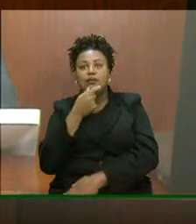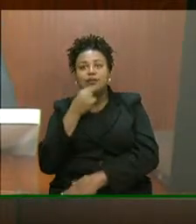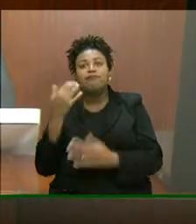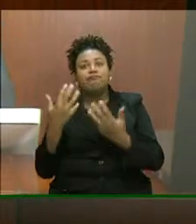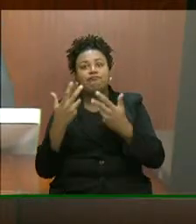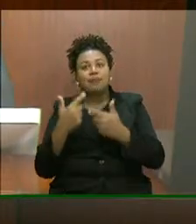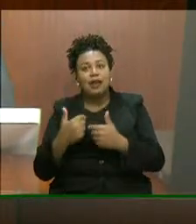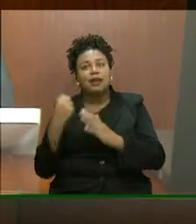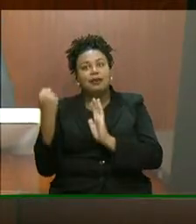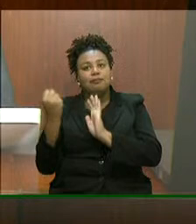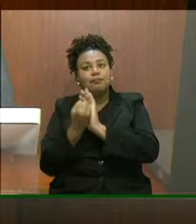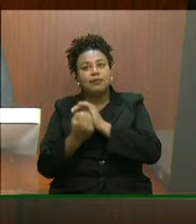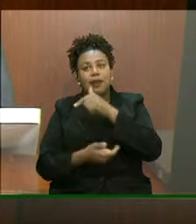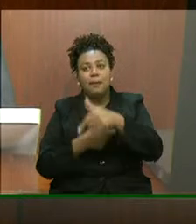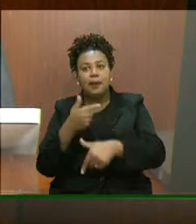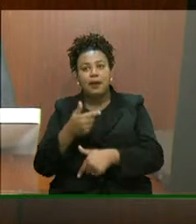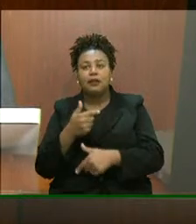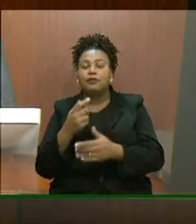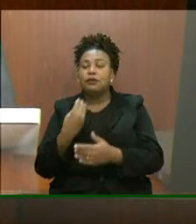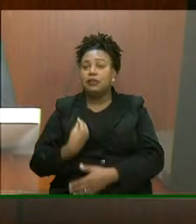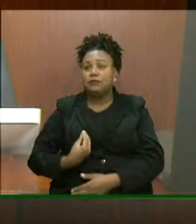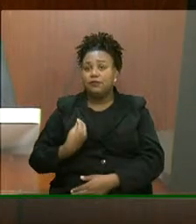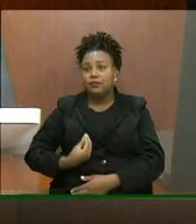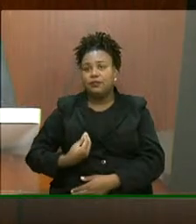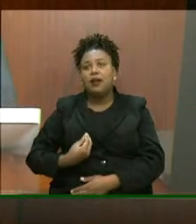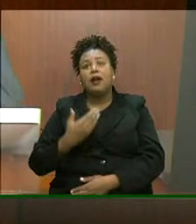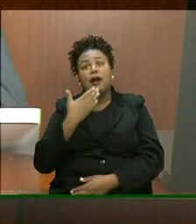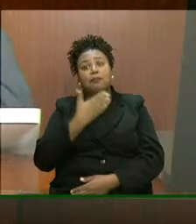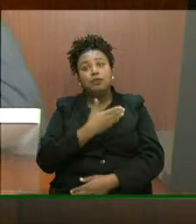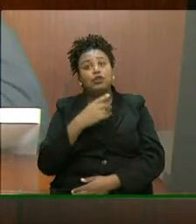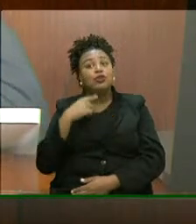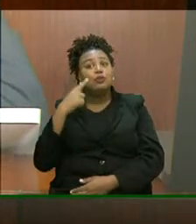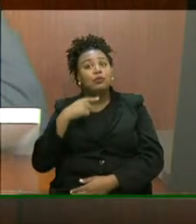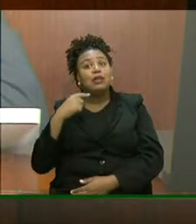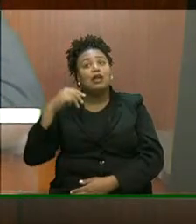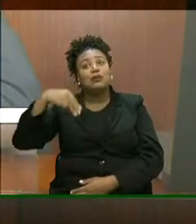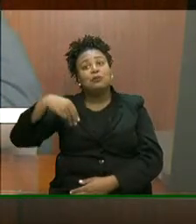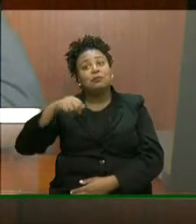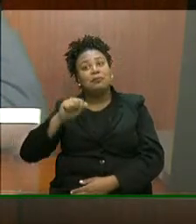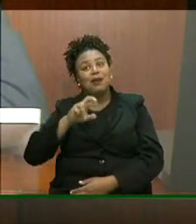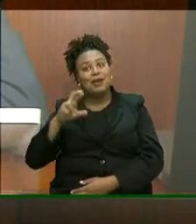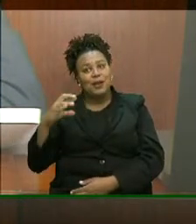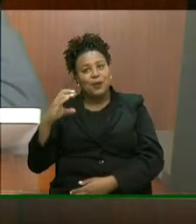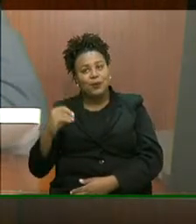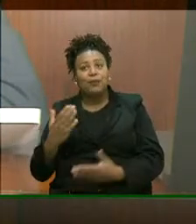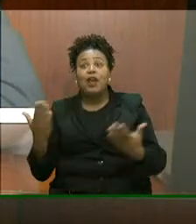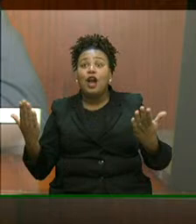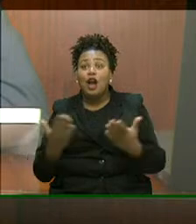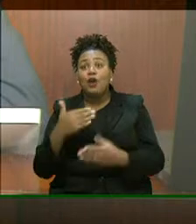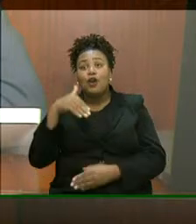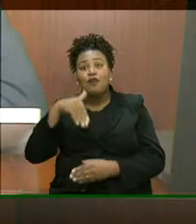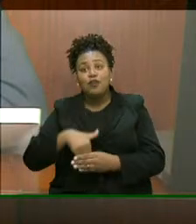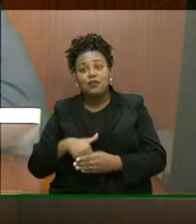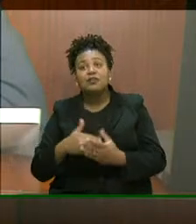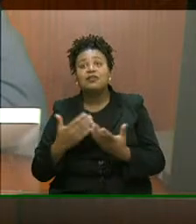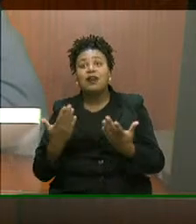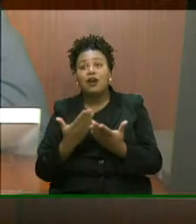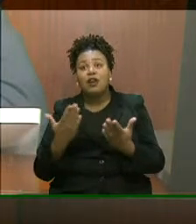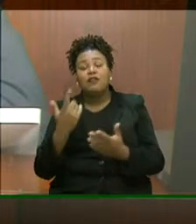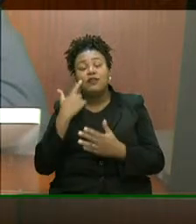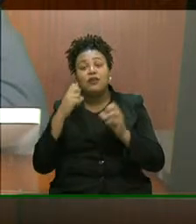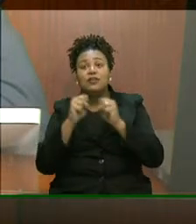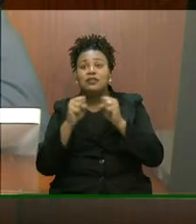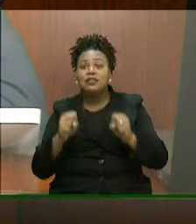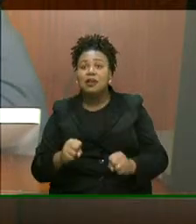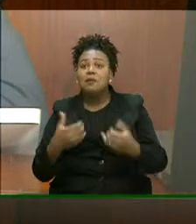belíssimo legado de trabalho e à sua biografia, a pedido do deputado Luiz Marenco. Agora entraremos diretamente no período da ordem do dia. A seguir, o sistema